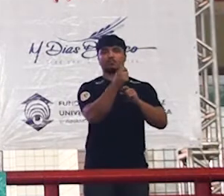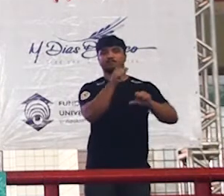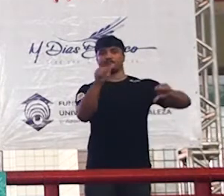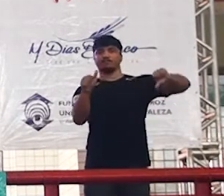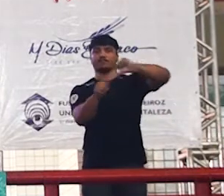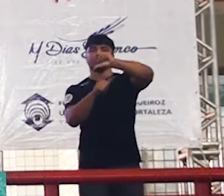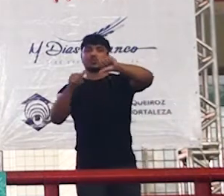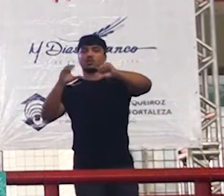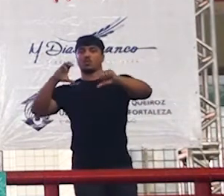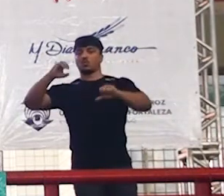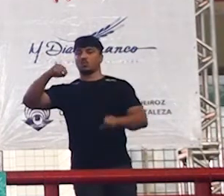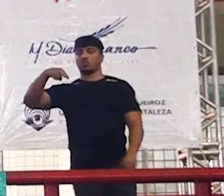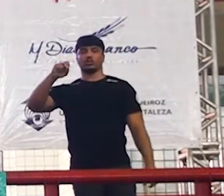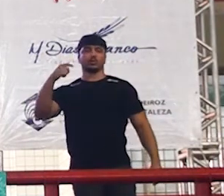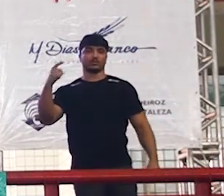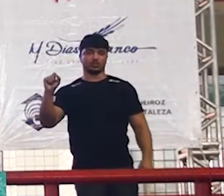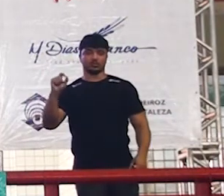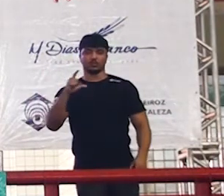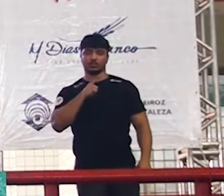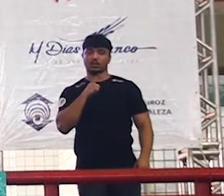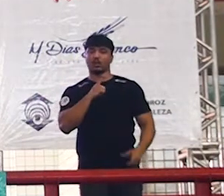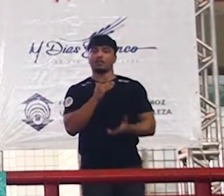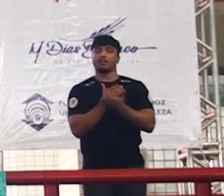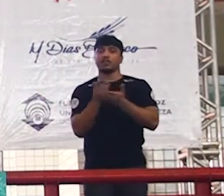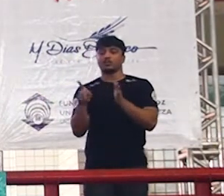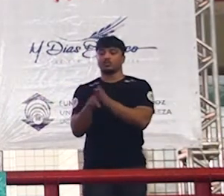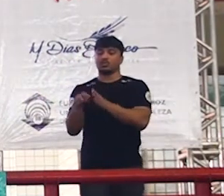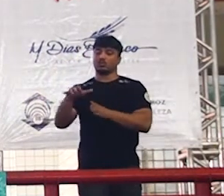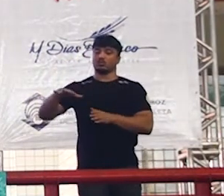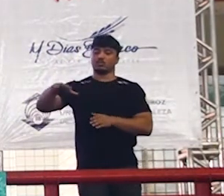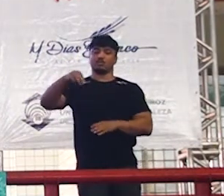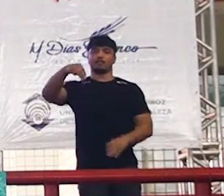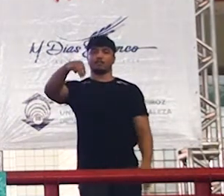para a conotação. Ela já entrou no âmbito do